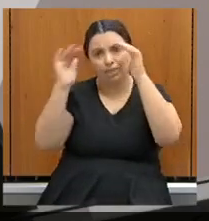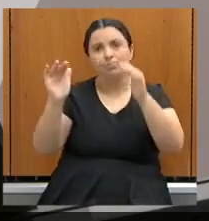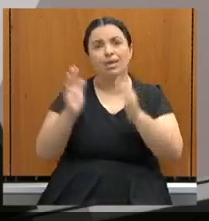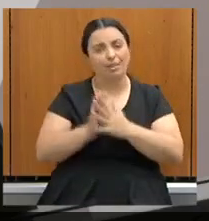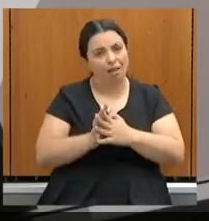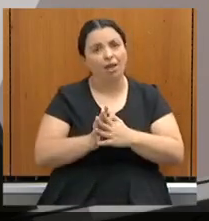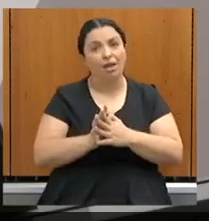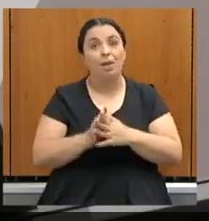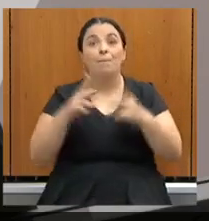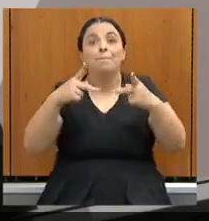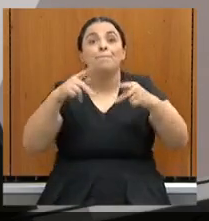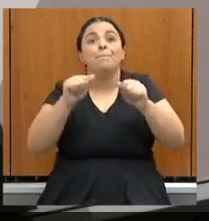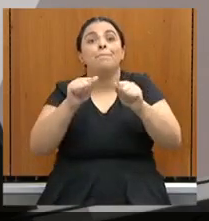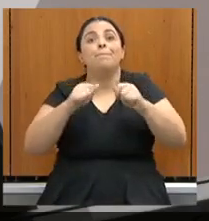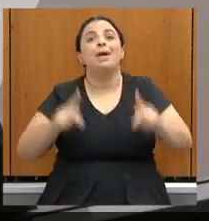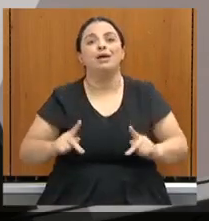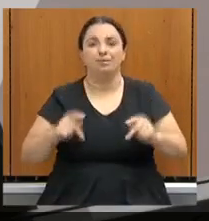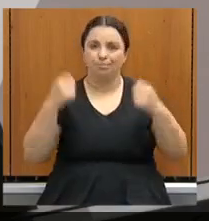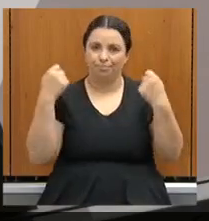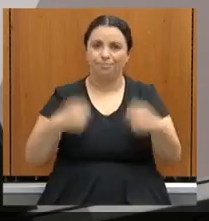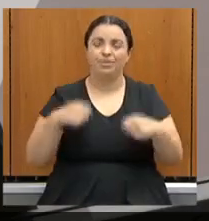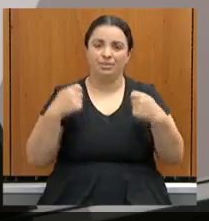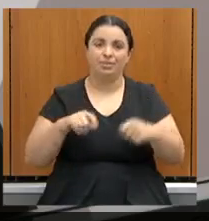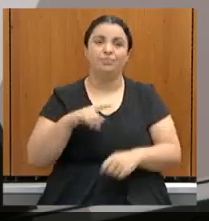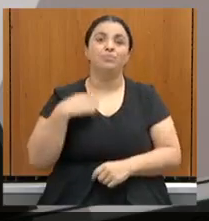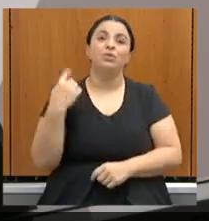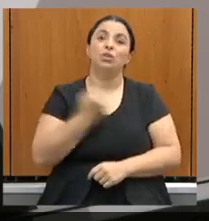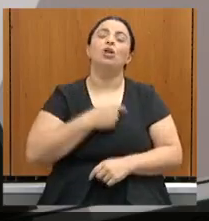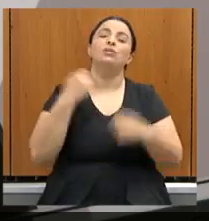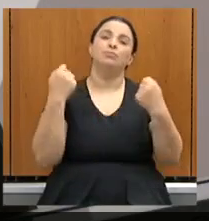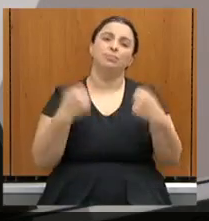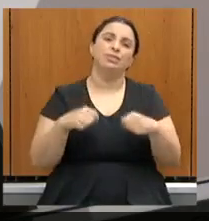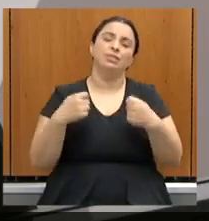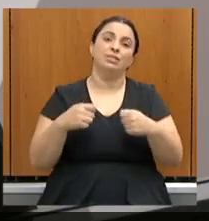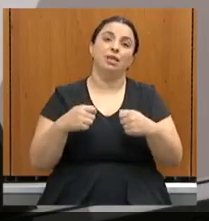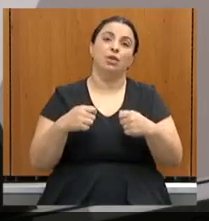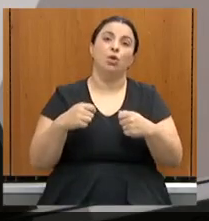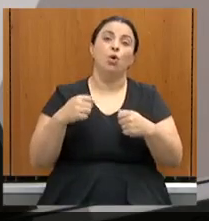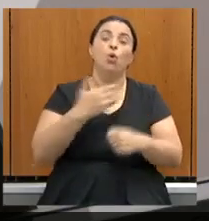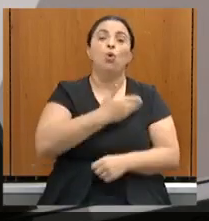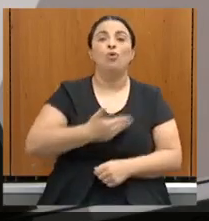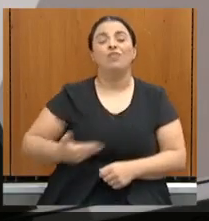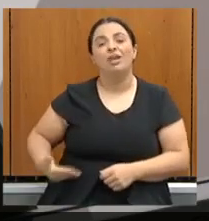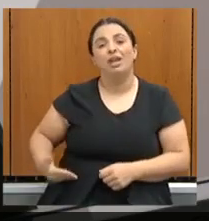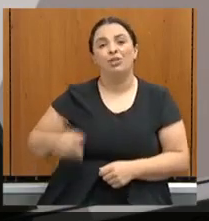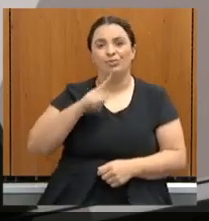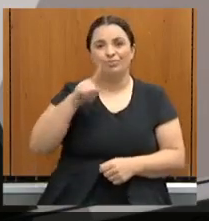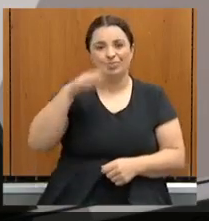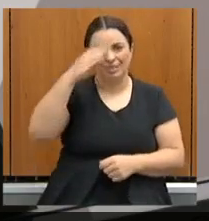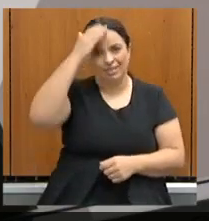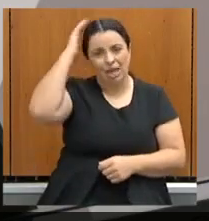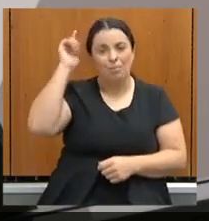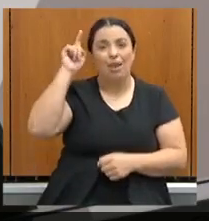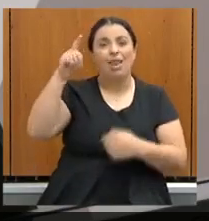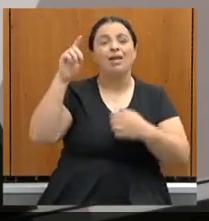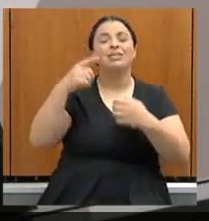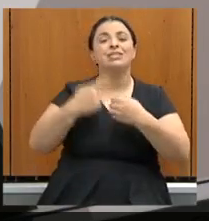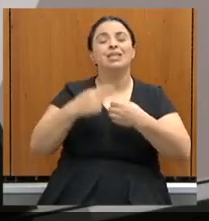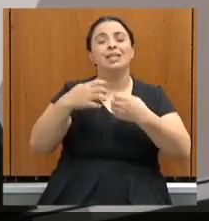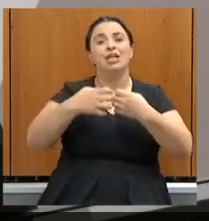seja, paz. Nós precisamos de paz. O governador Romeu Zema, outro dia, em Ouro Preto, disse,